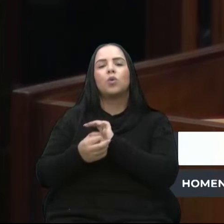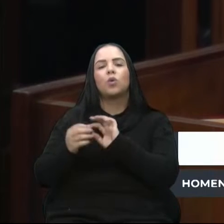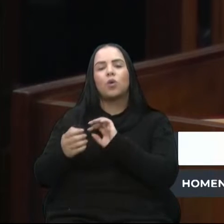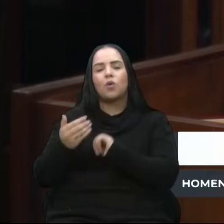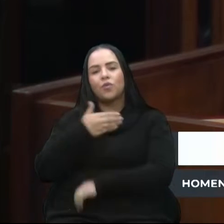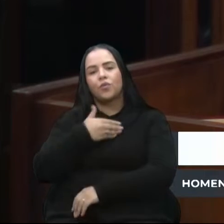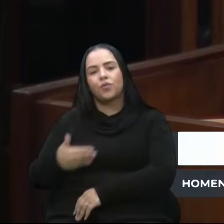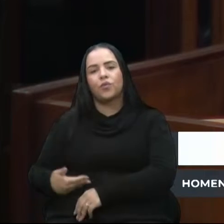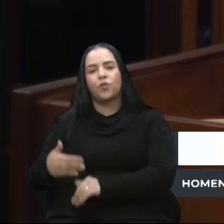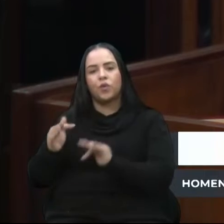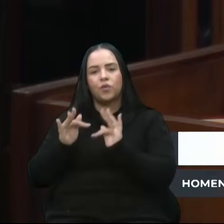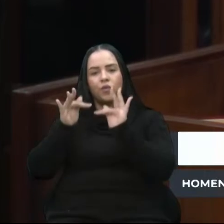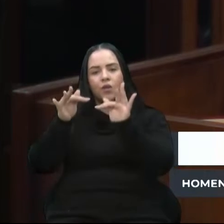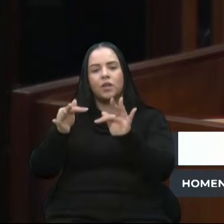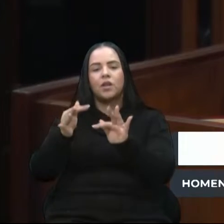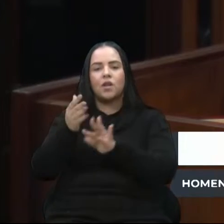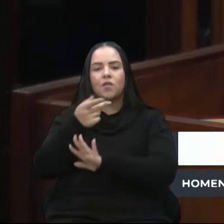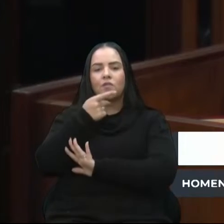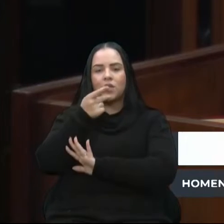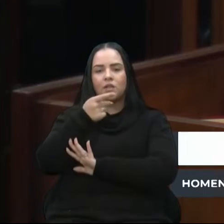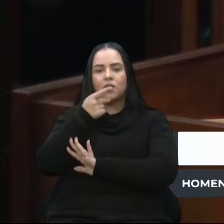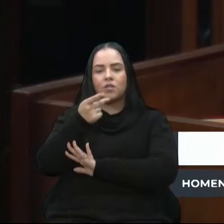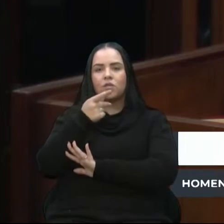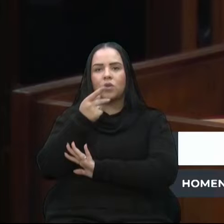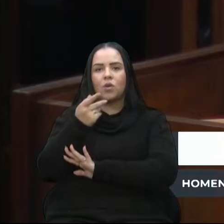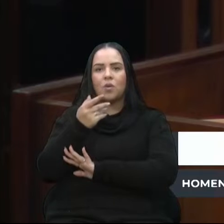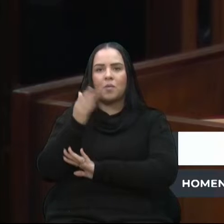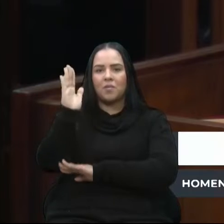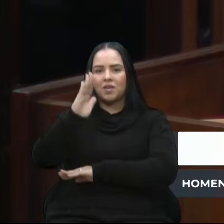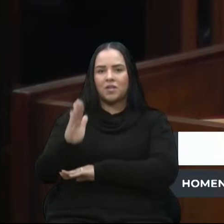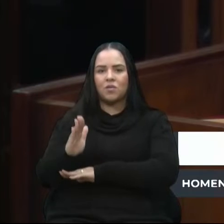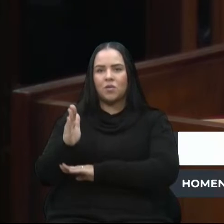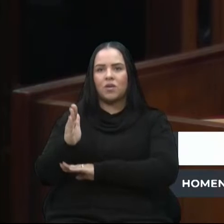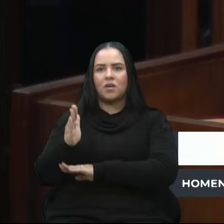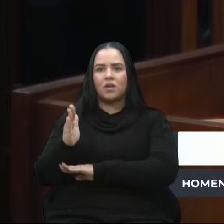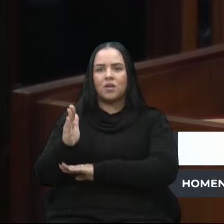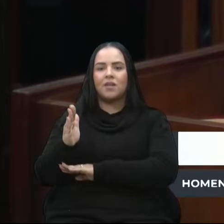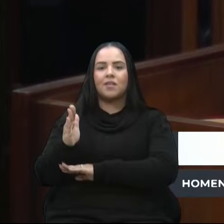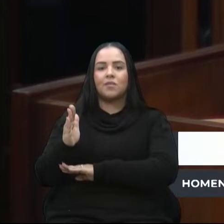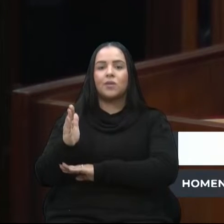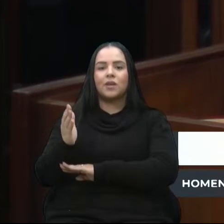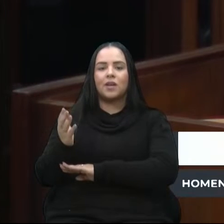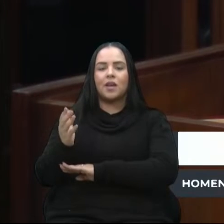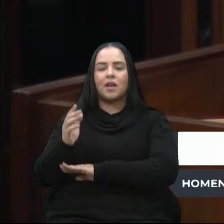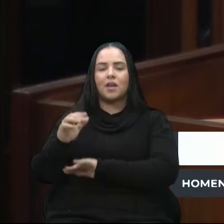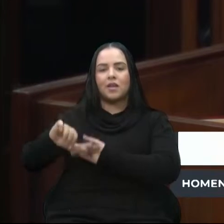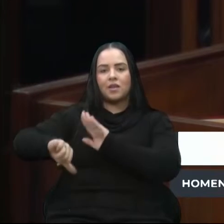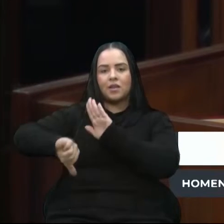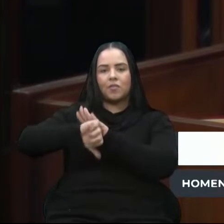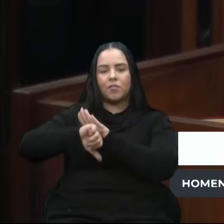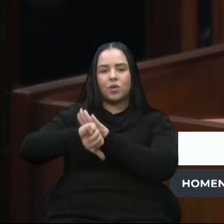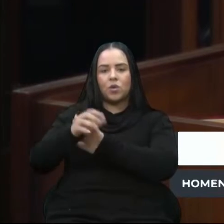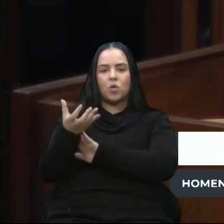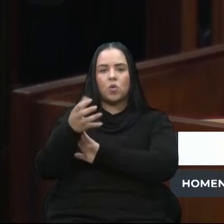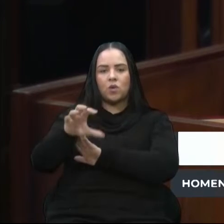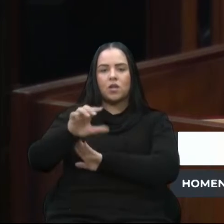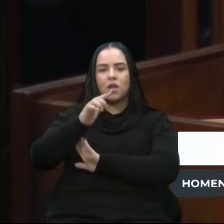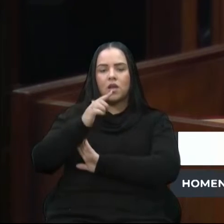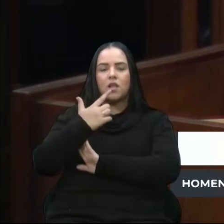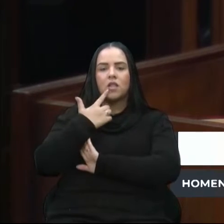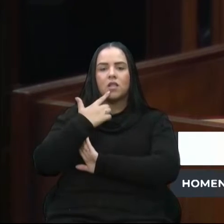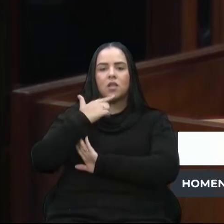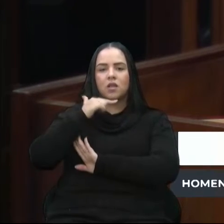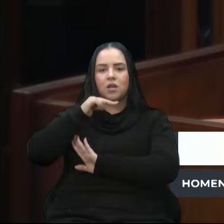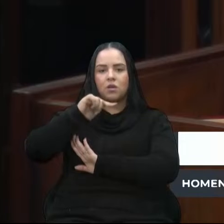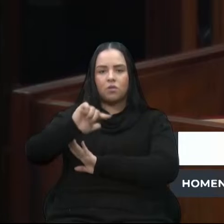dizendo que o Brasil cometeu crime contra as línguas minoritárias, seja as indígenas, que foram